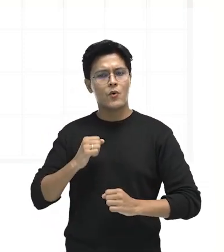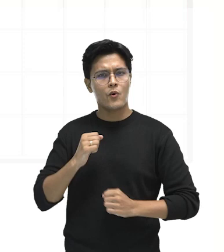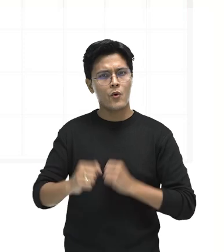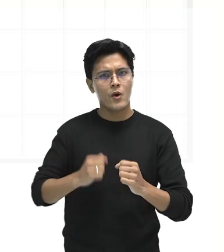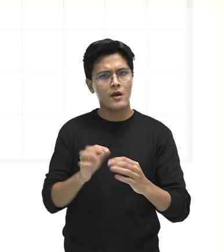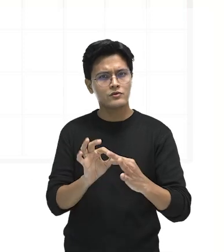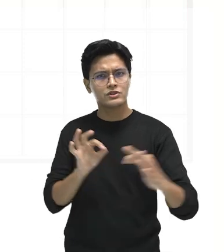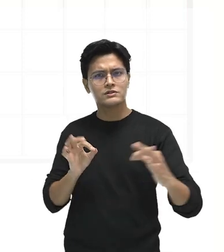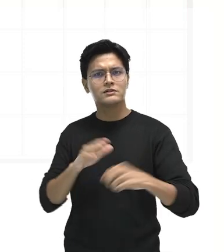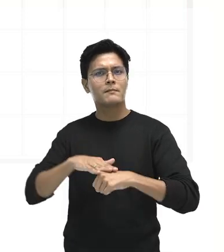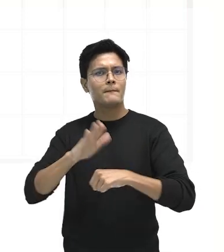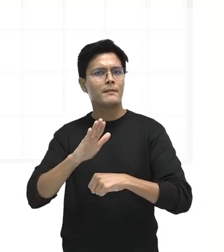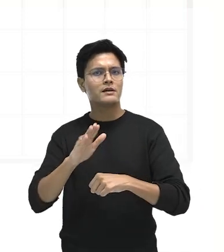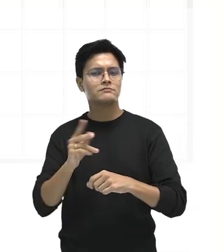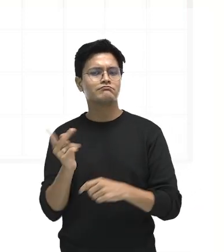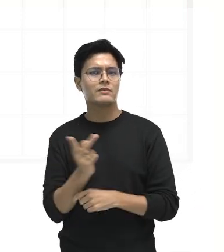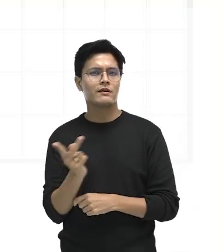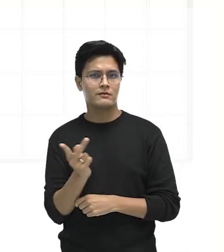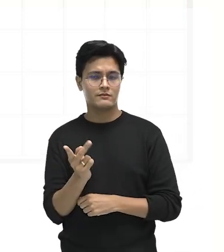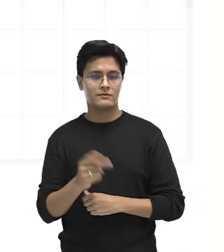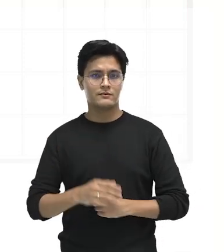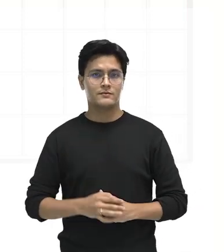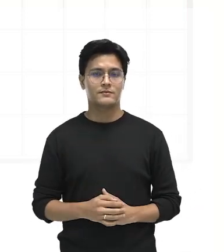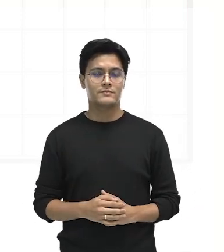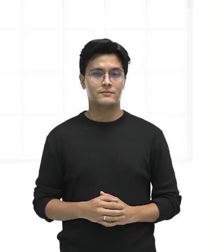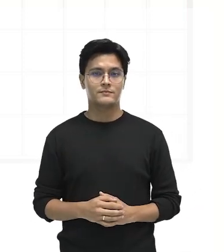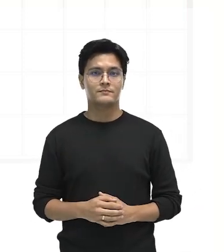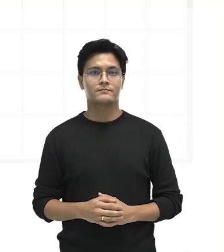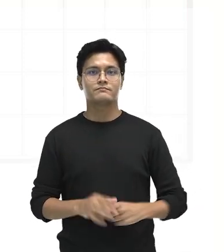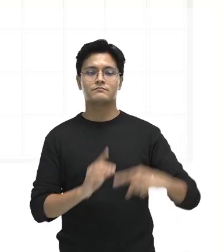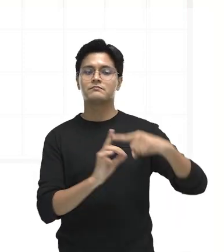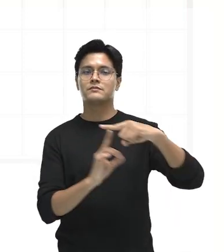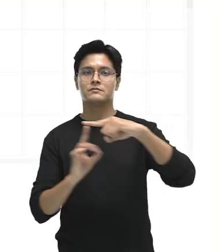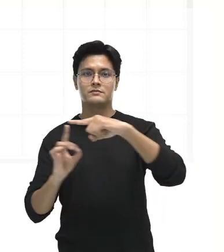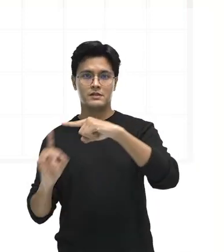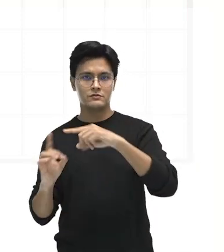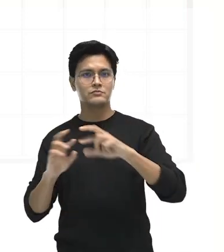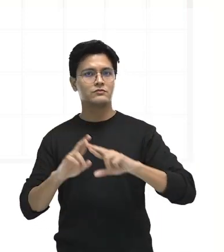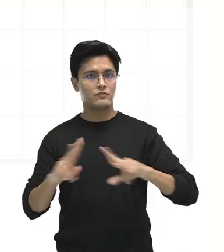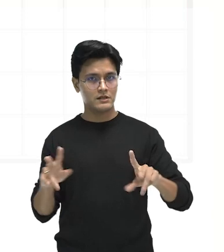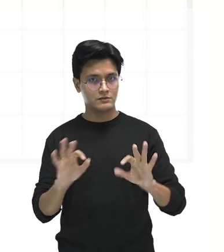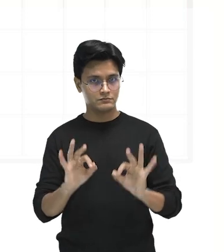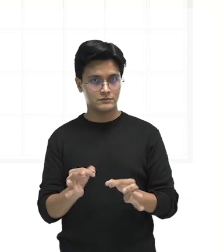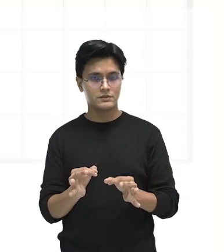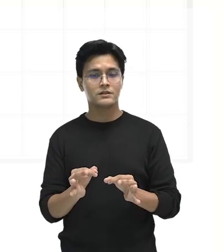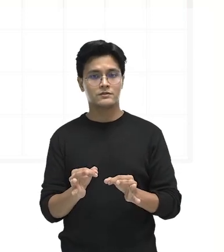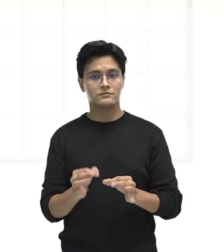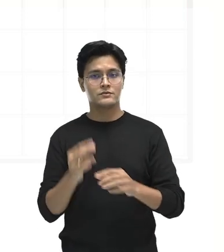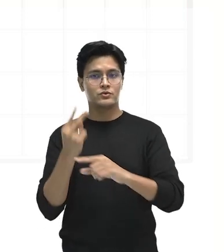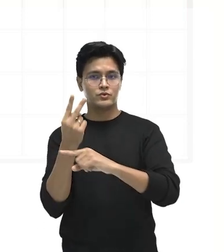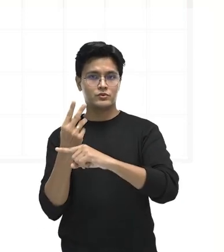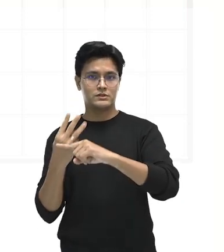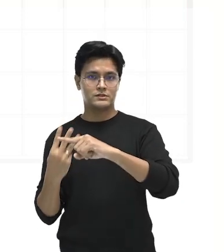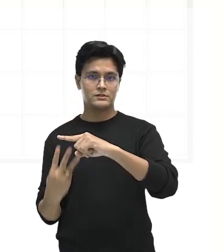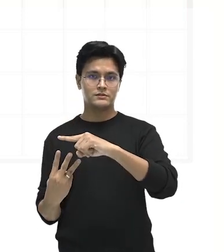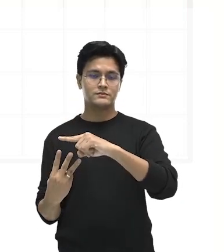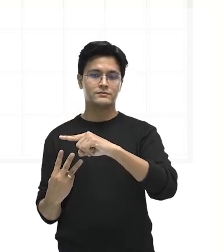pessoal? Vamos lá? Os denominadores são diferentes, né? 2/3